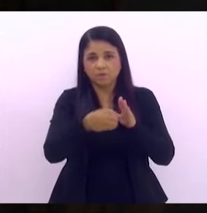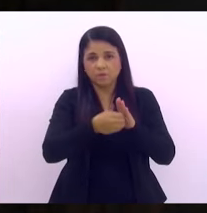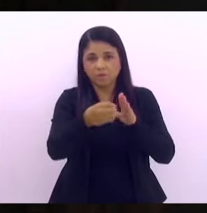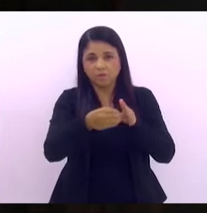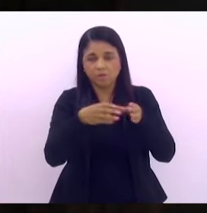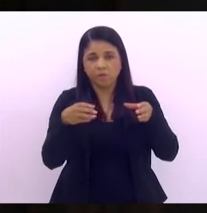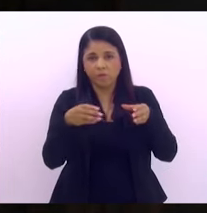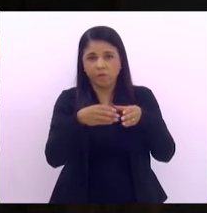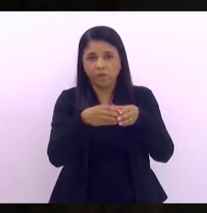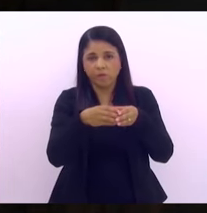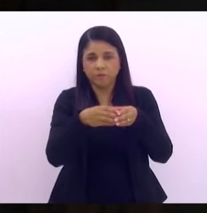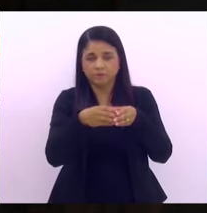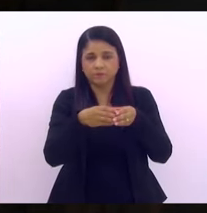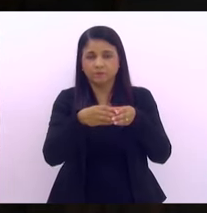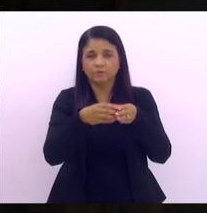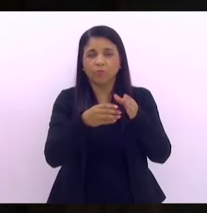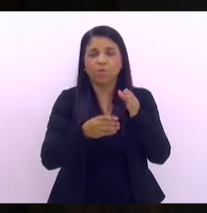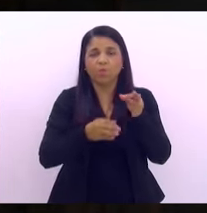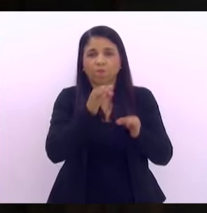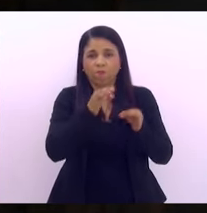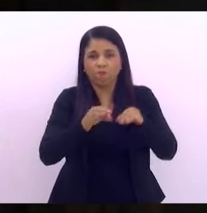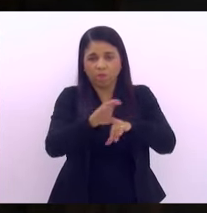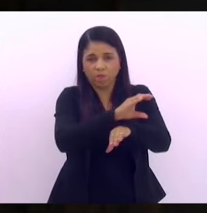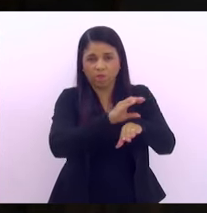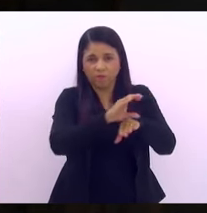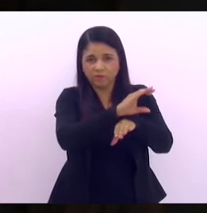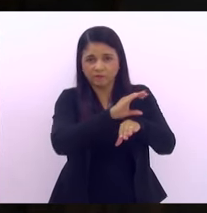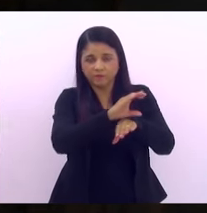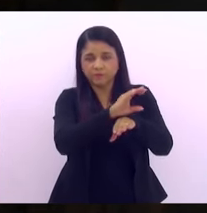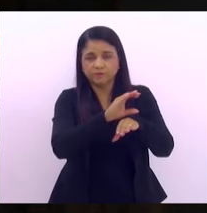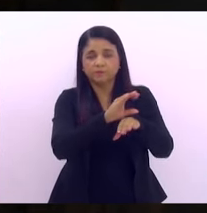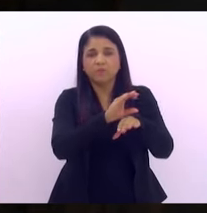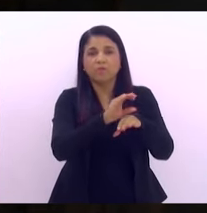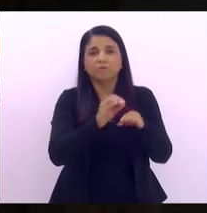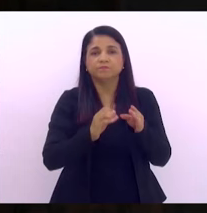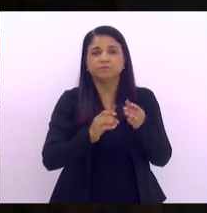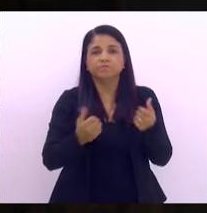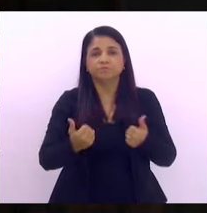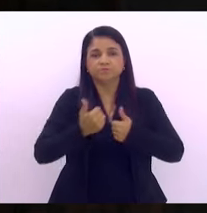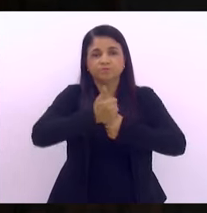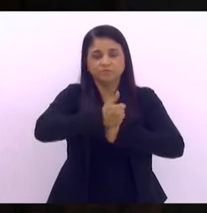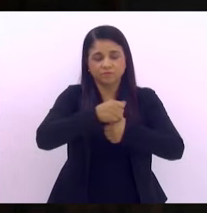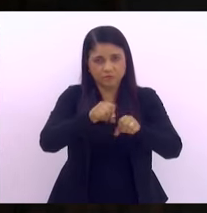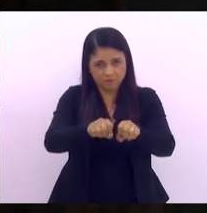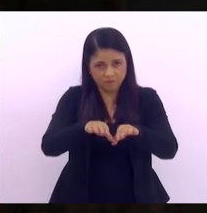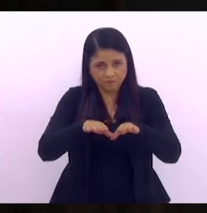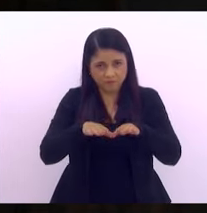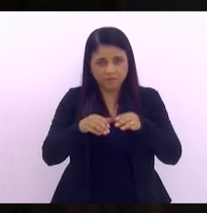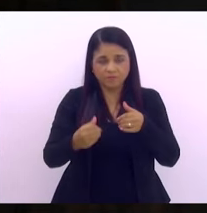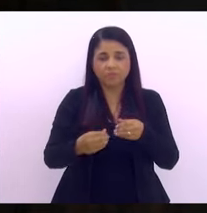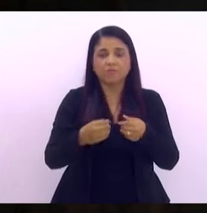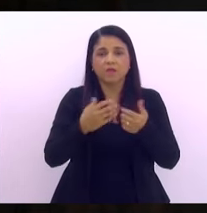da Comissão de Constituição e Justiça, as emendas de plenário, concluindo por substitutivo. Senhores que aprovam, permaneçam como estão.